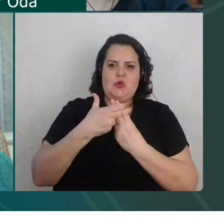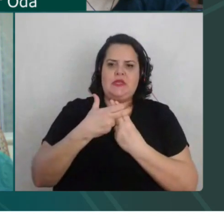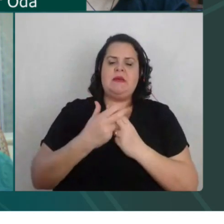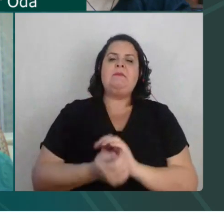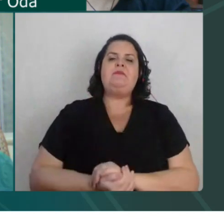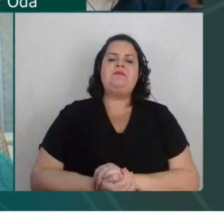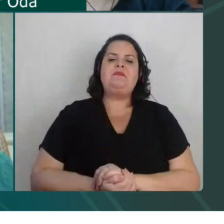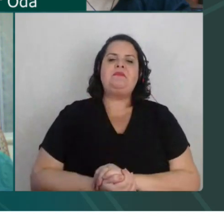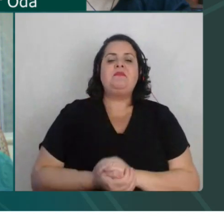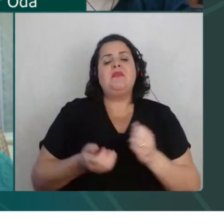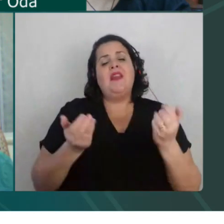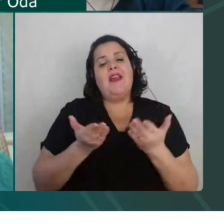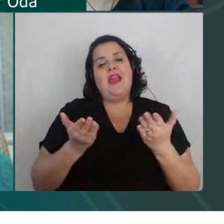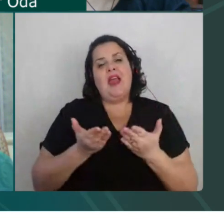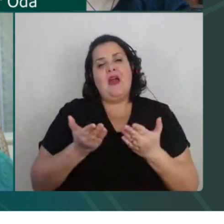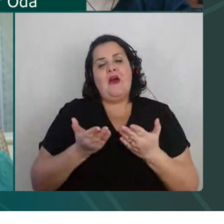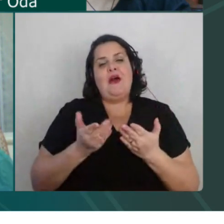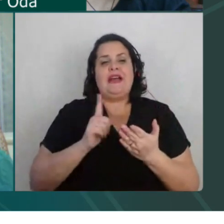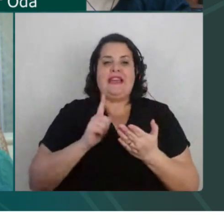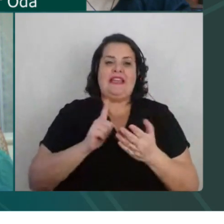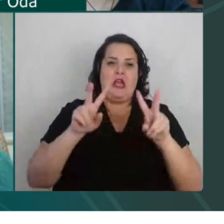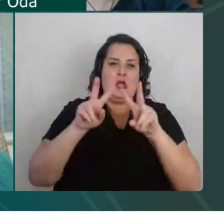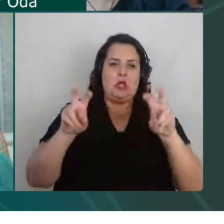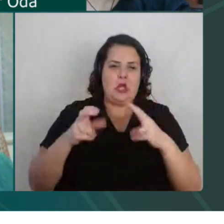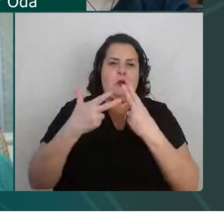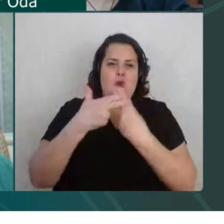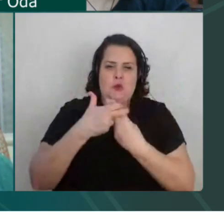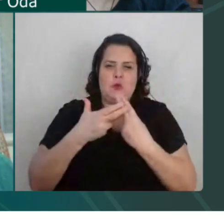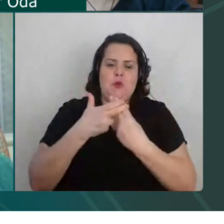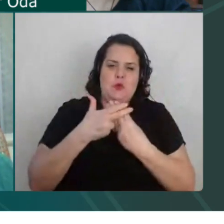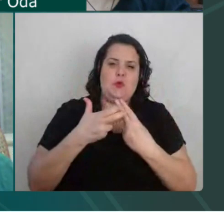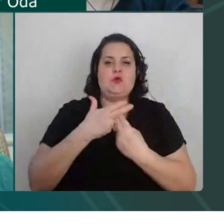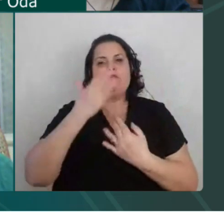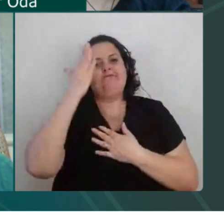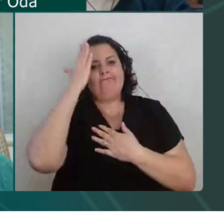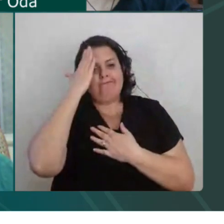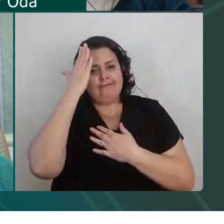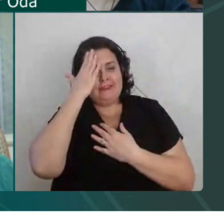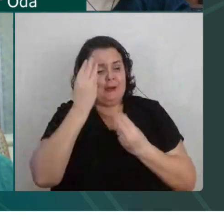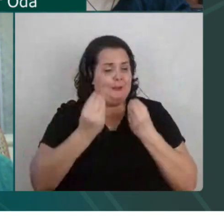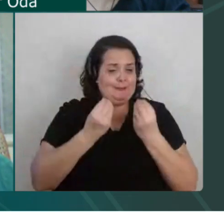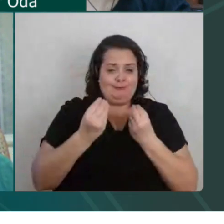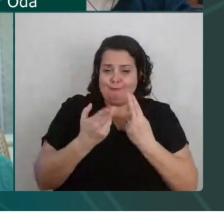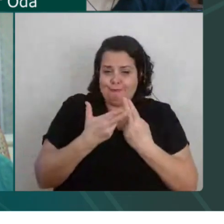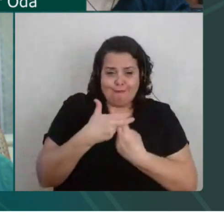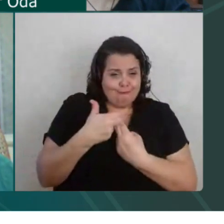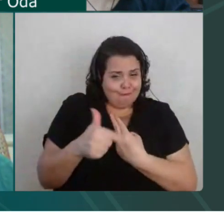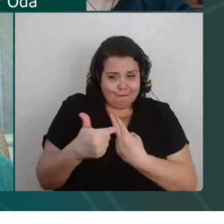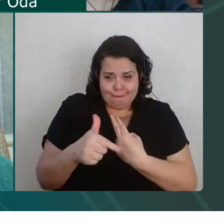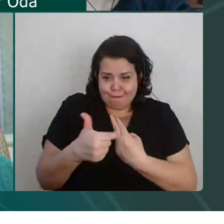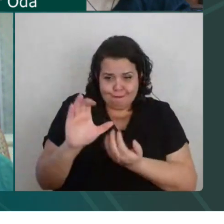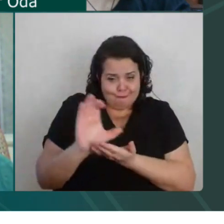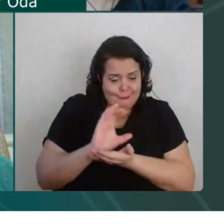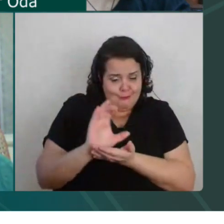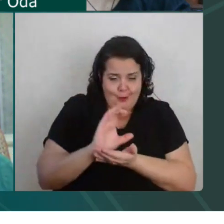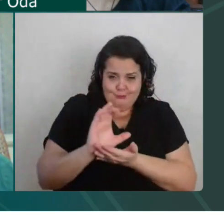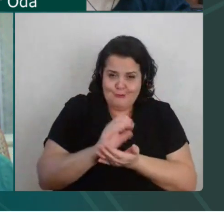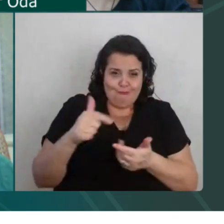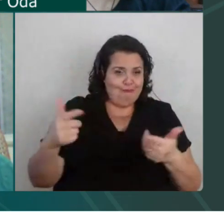se fala muito do SUS, mas a gente sabe como o SUS está desfinanciado, né, e está pouco preparado